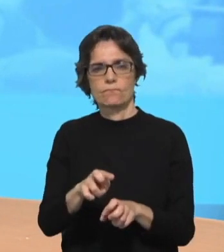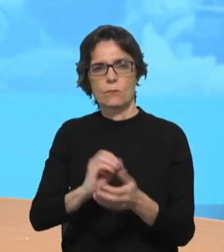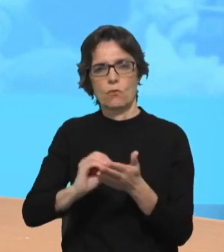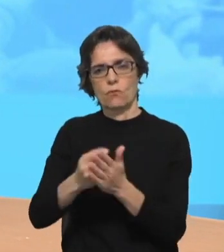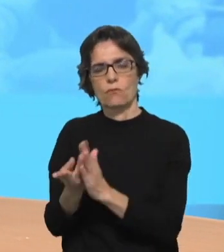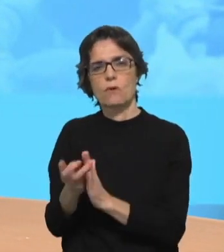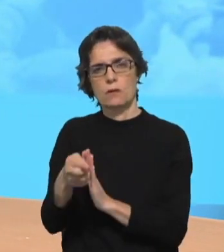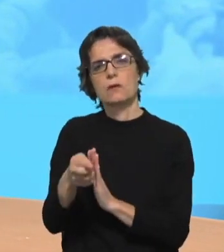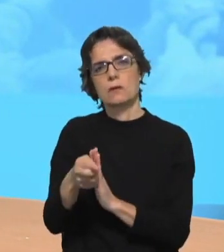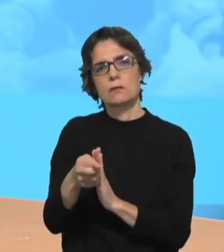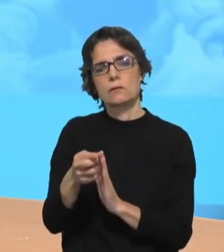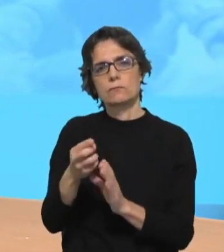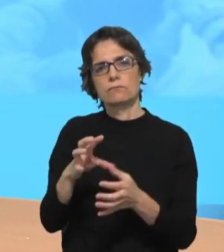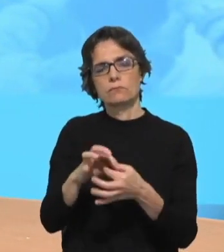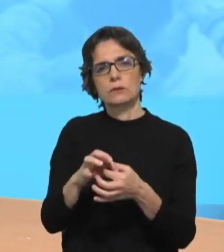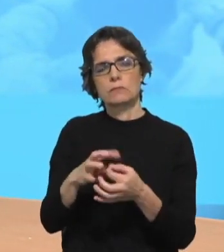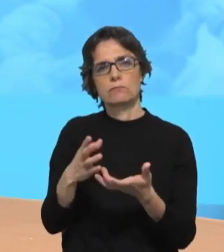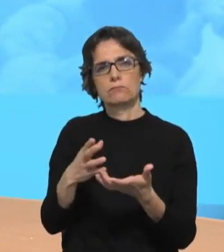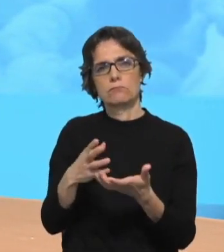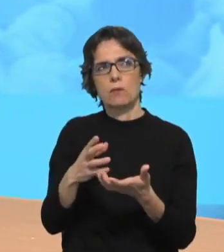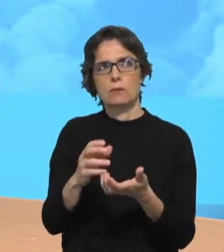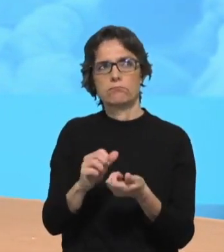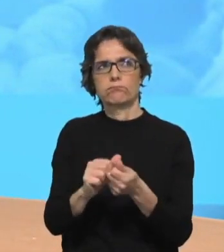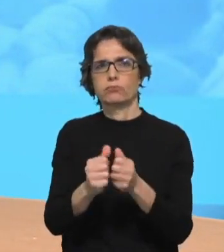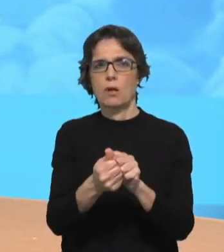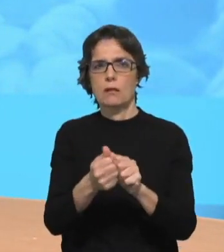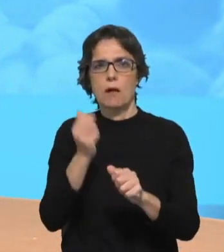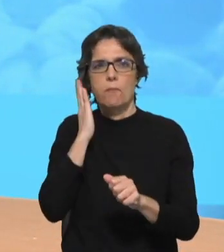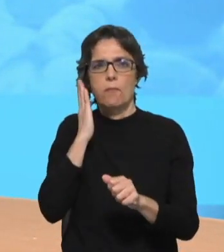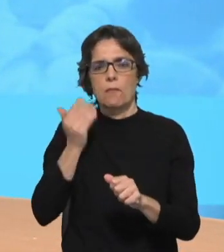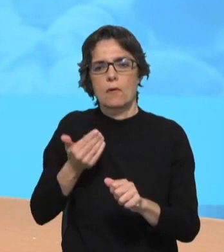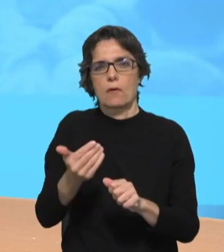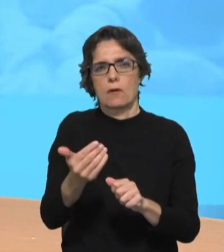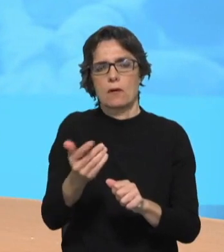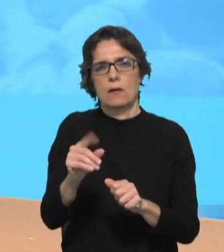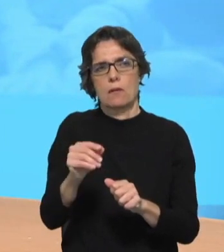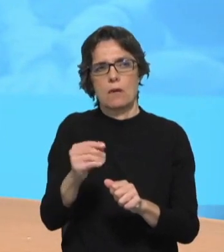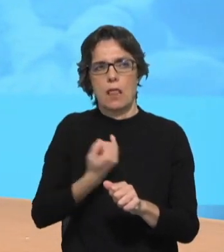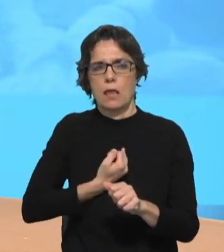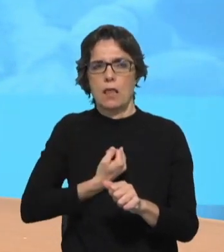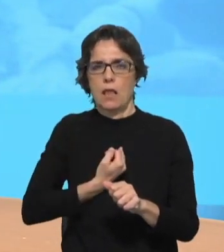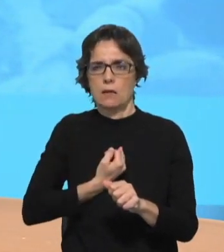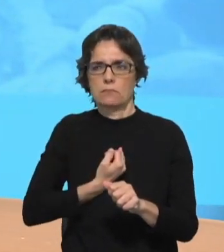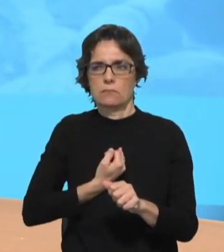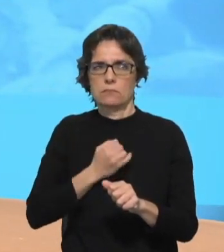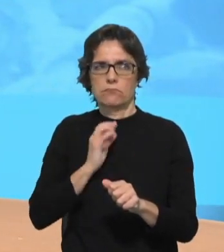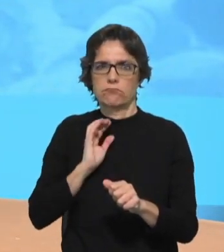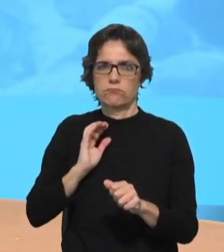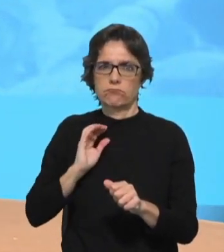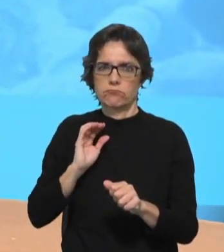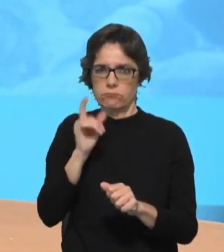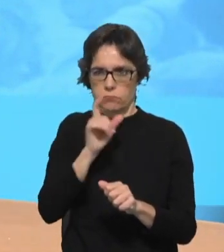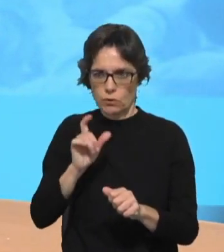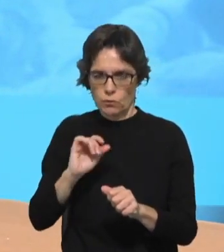mutação que está ela própria a mudar as identidades das pessoas. Olhamos hoje a realidade em